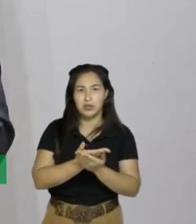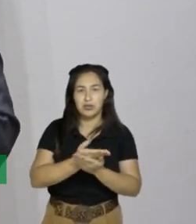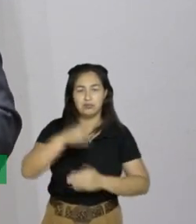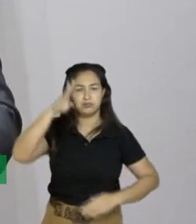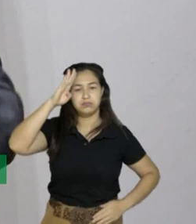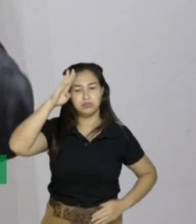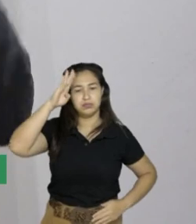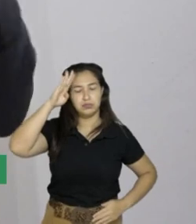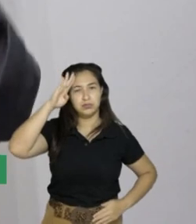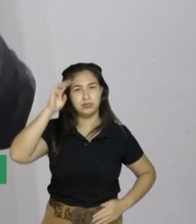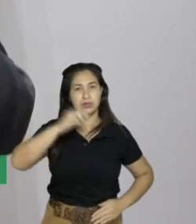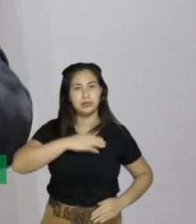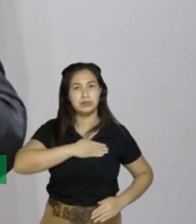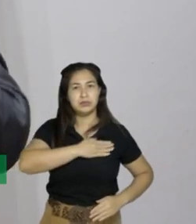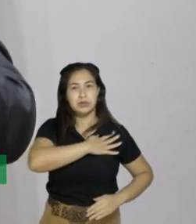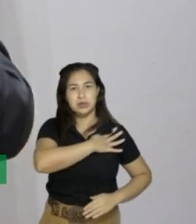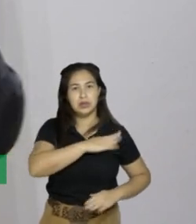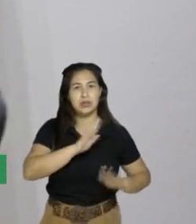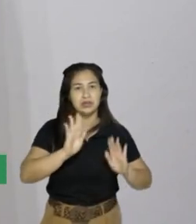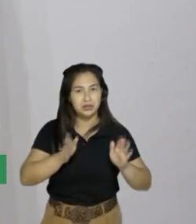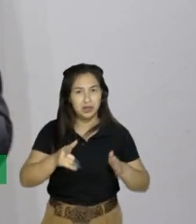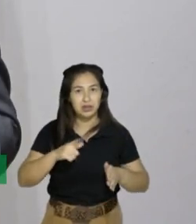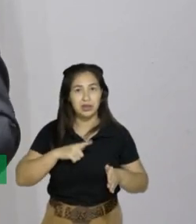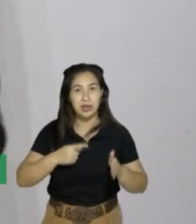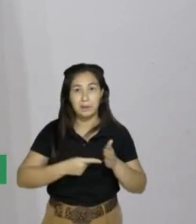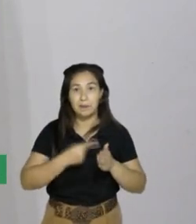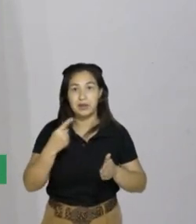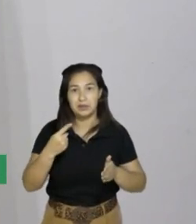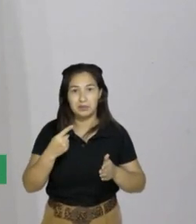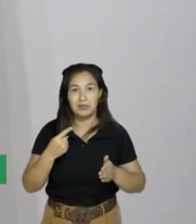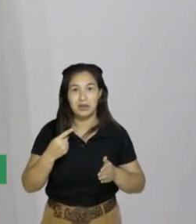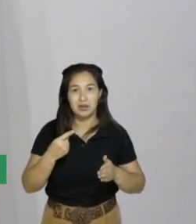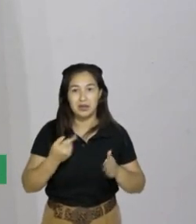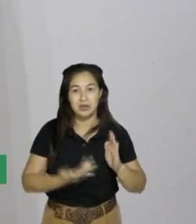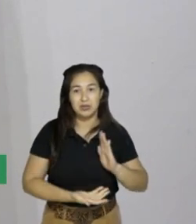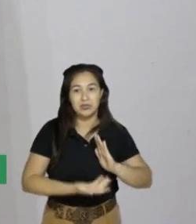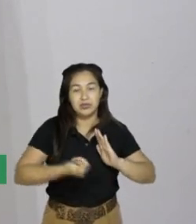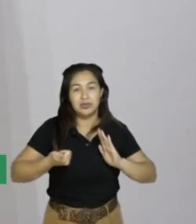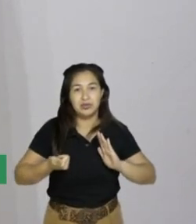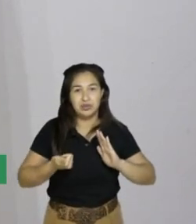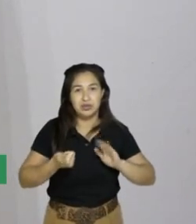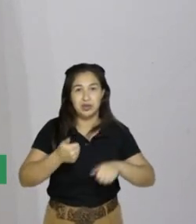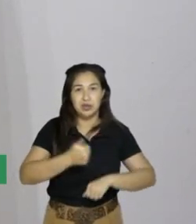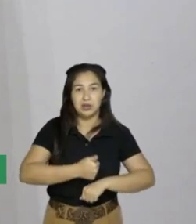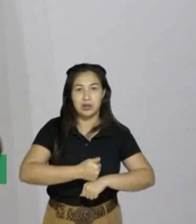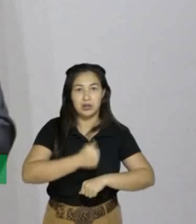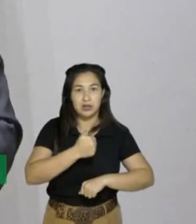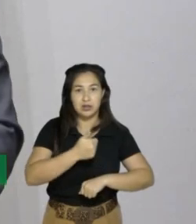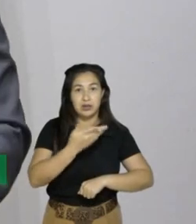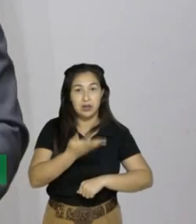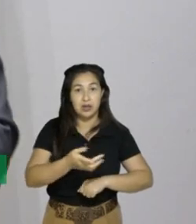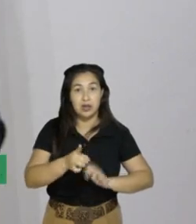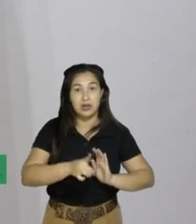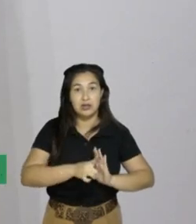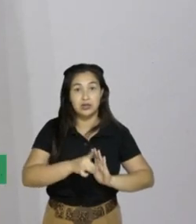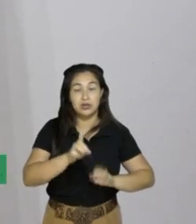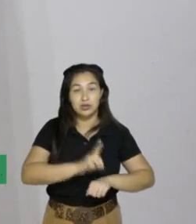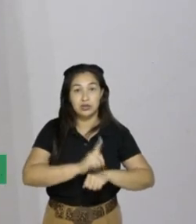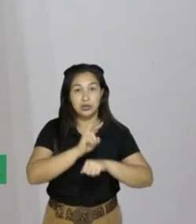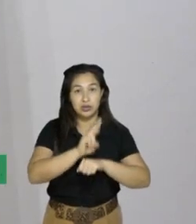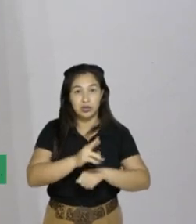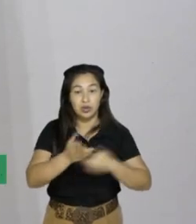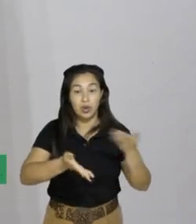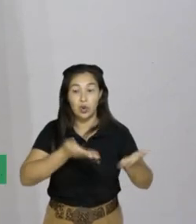não bastasse a primeira facada dada pelo Governo Federal de extinguir a diretorias que a diretoria que cuidava das escolas civis com militares